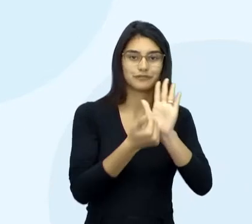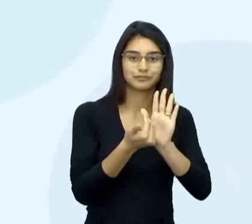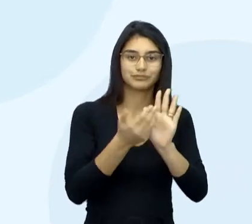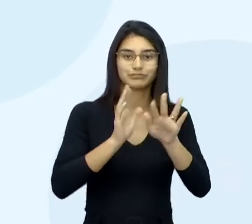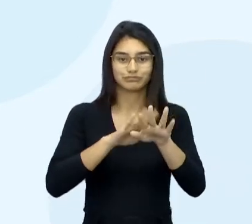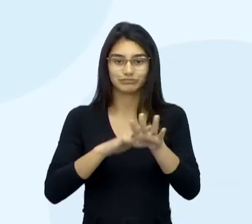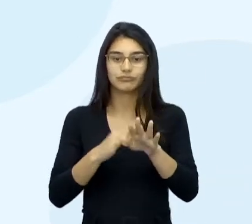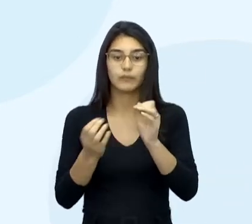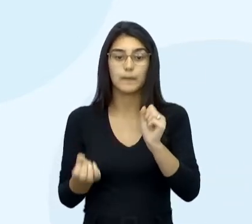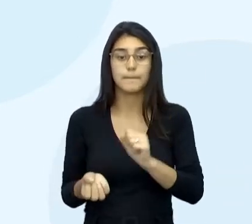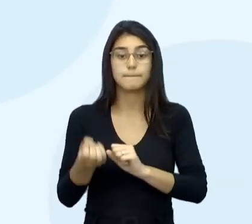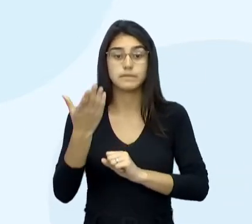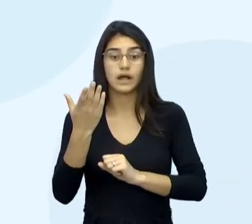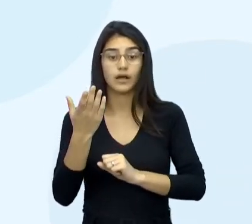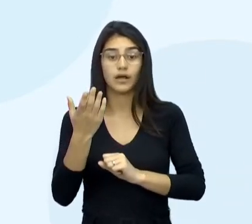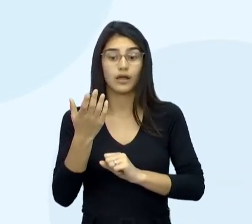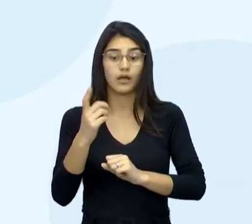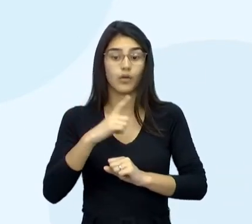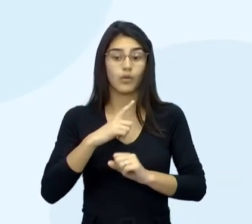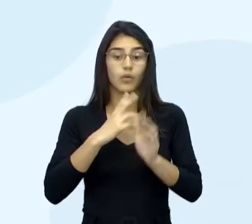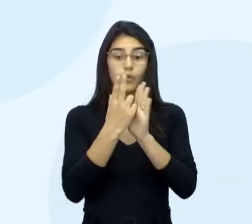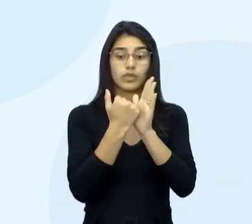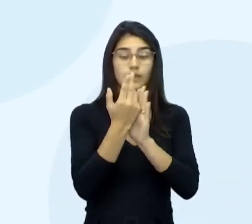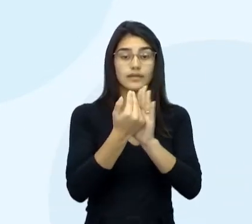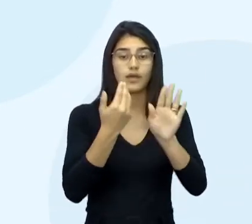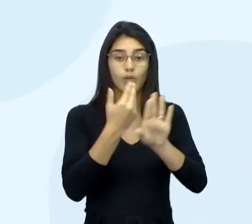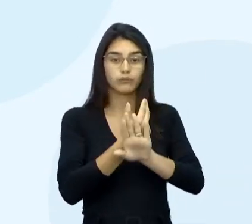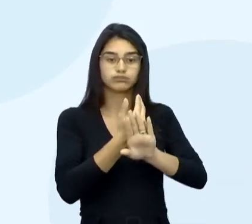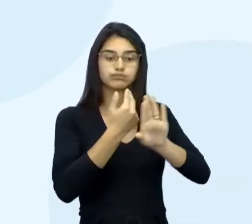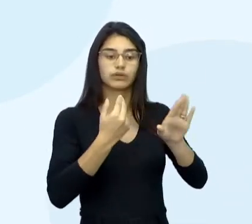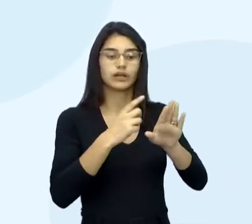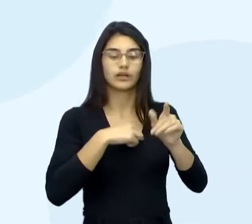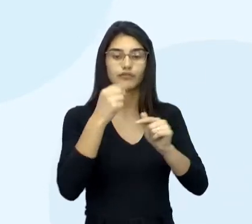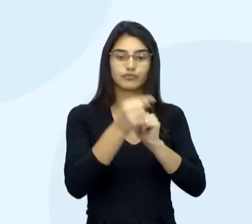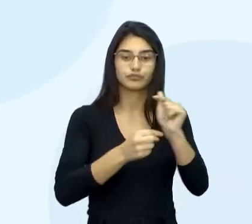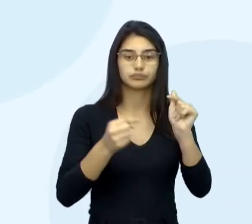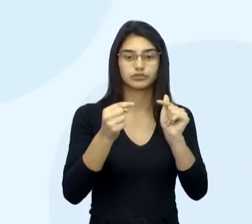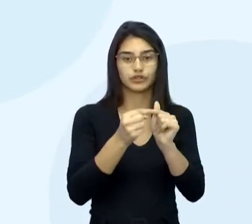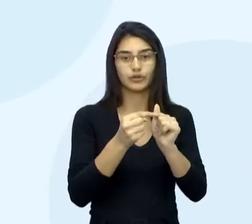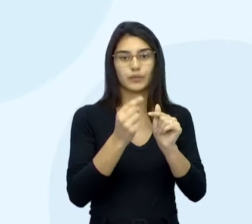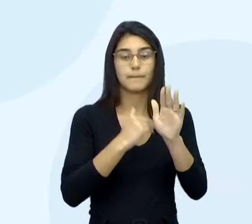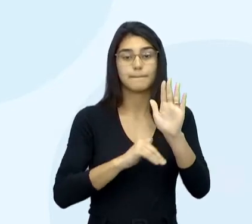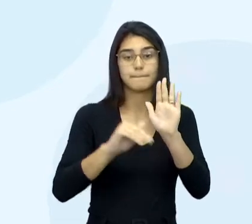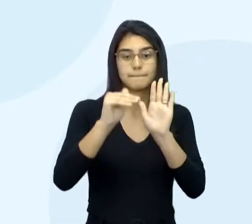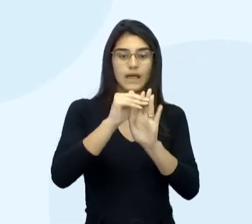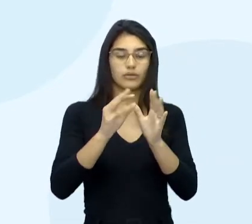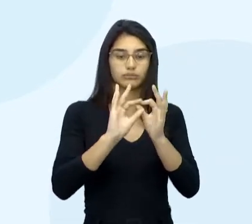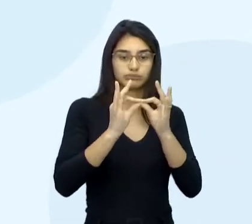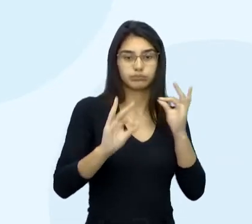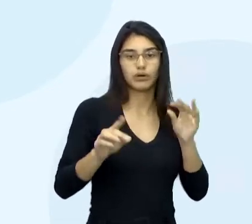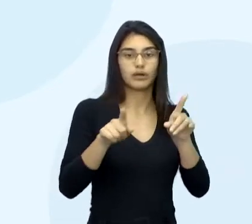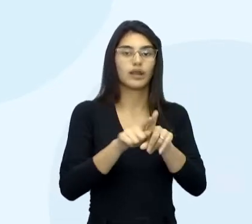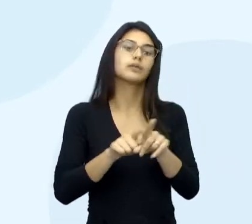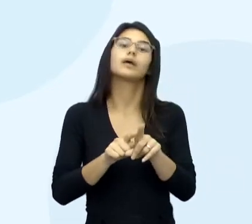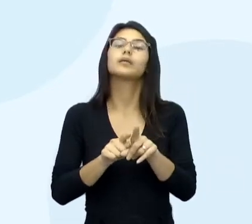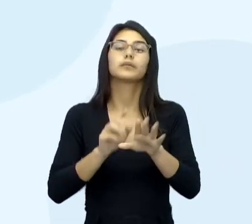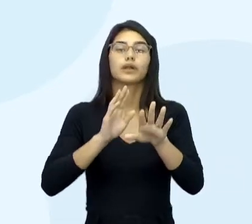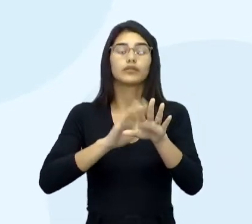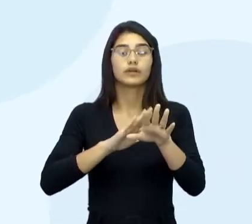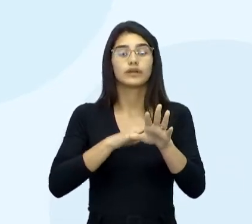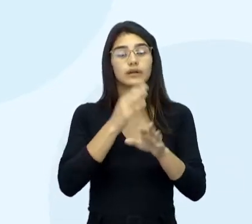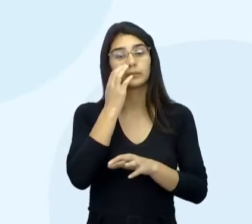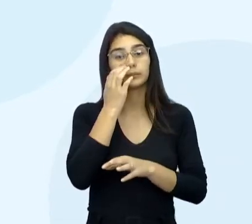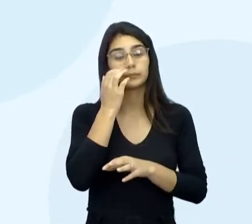jogando e deslocando essas distâncias, esses objetos mais longos, para